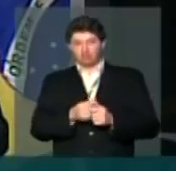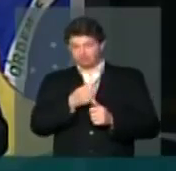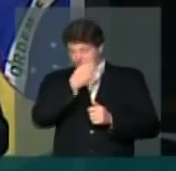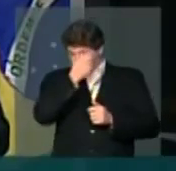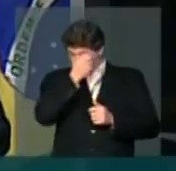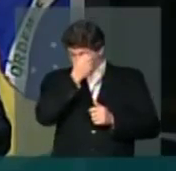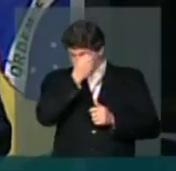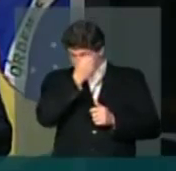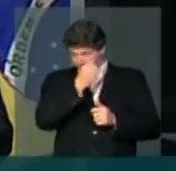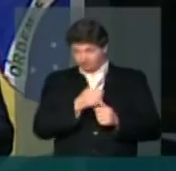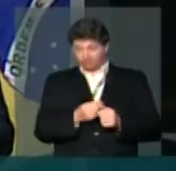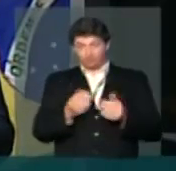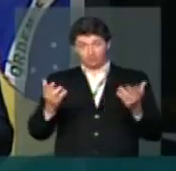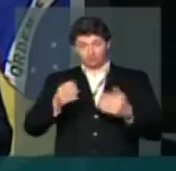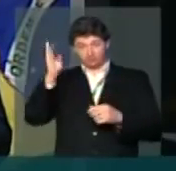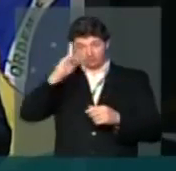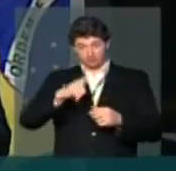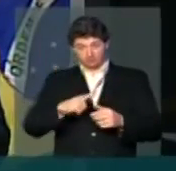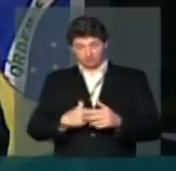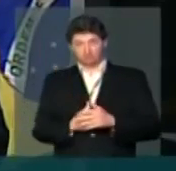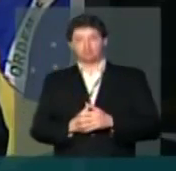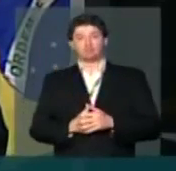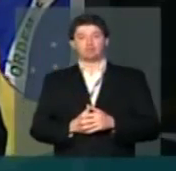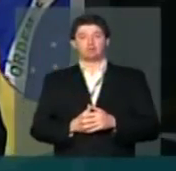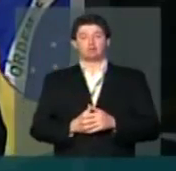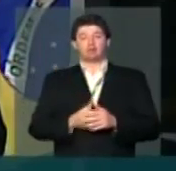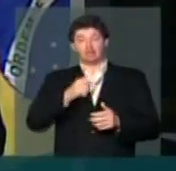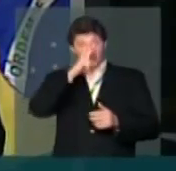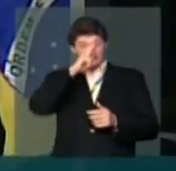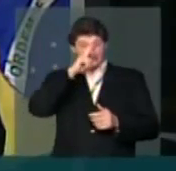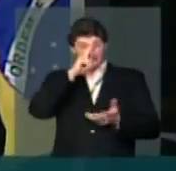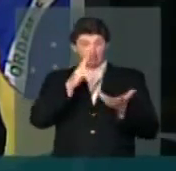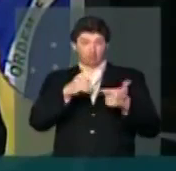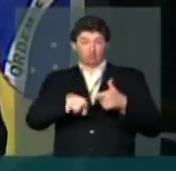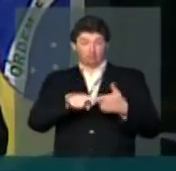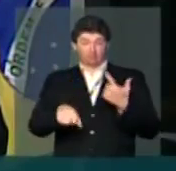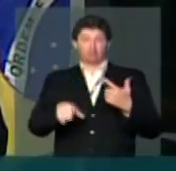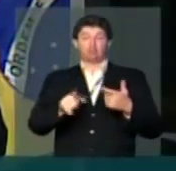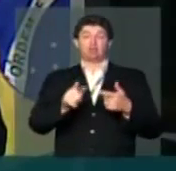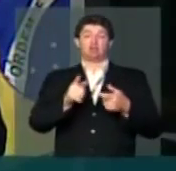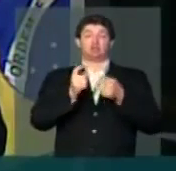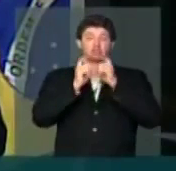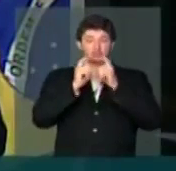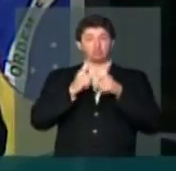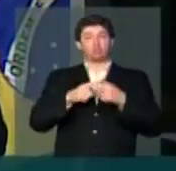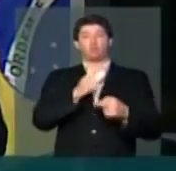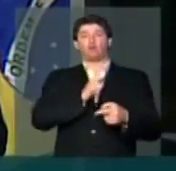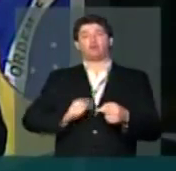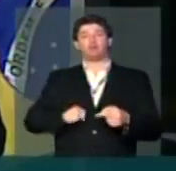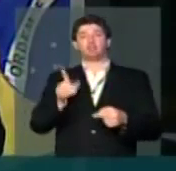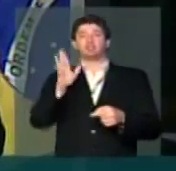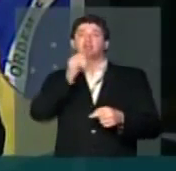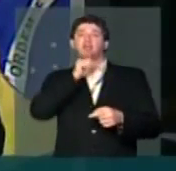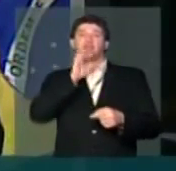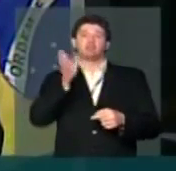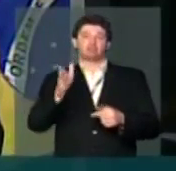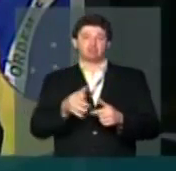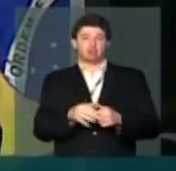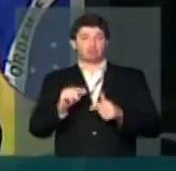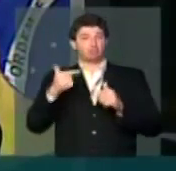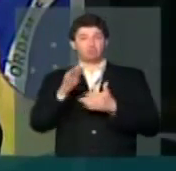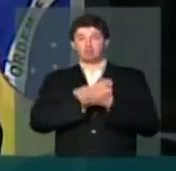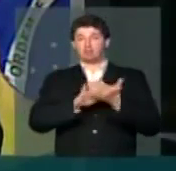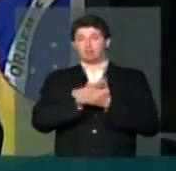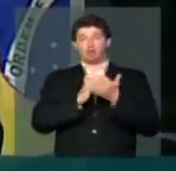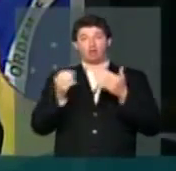economia brasileira patina. A crise é de gestão, porque este é um governo que já nasceu velho e não apresenta nenhuma